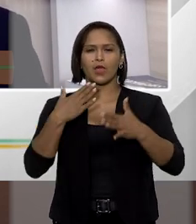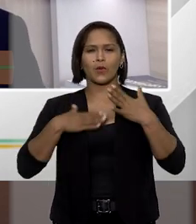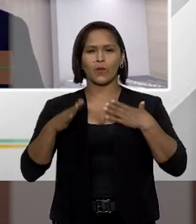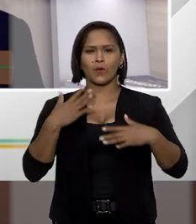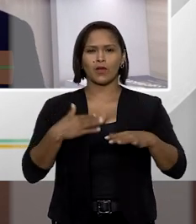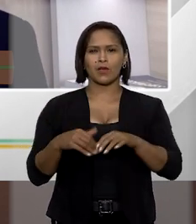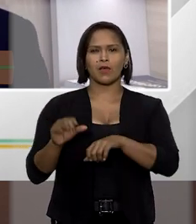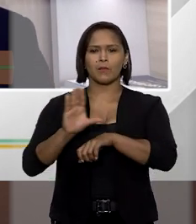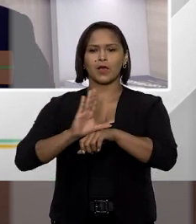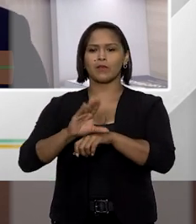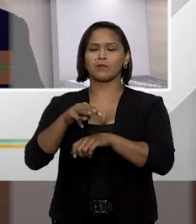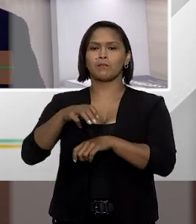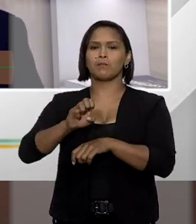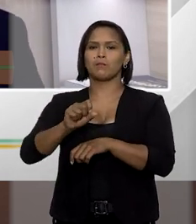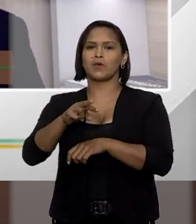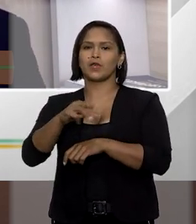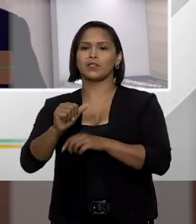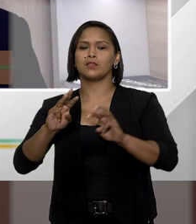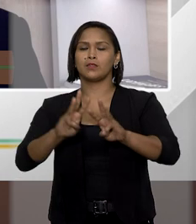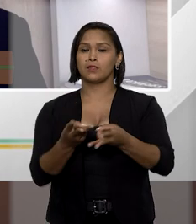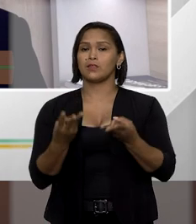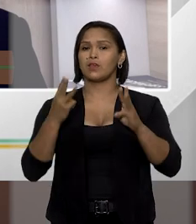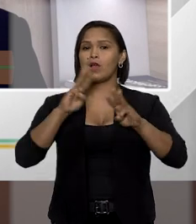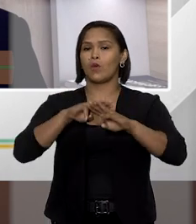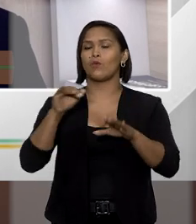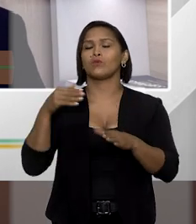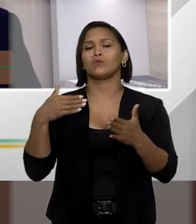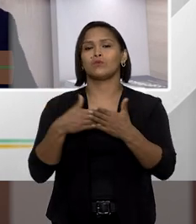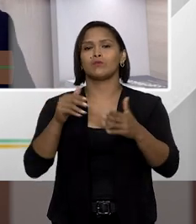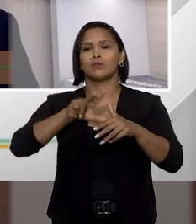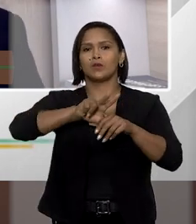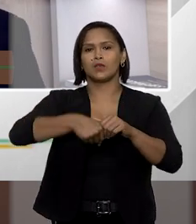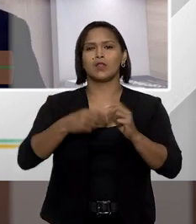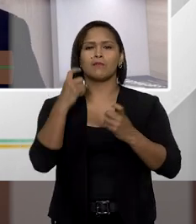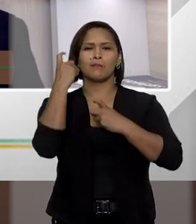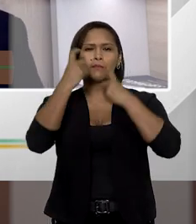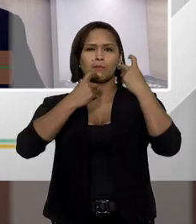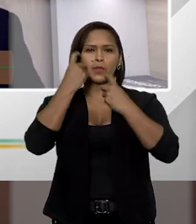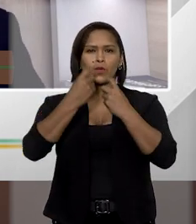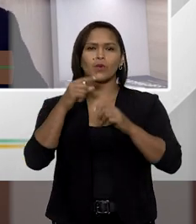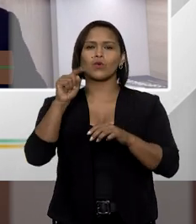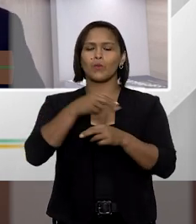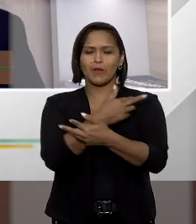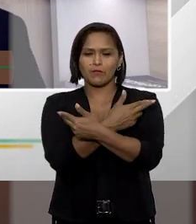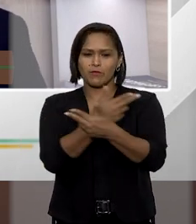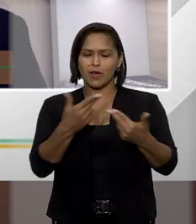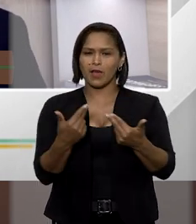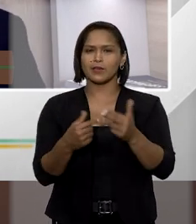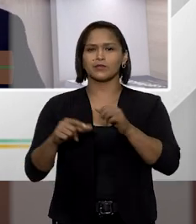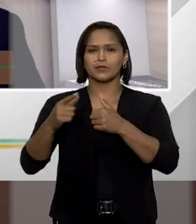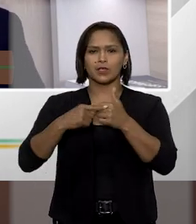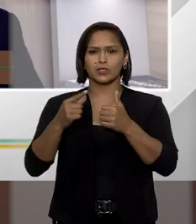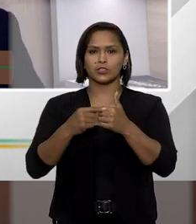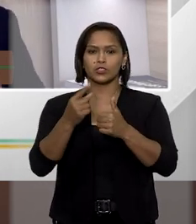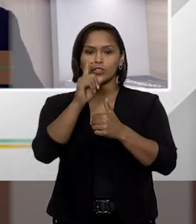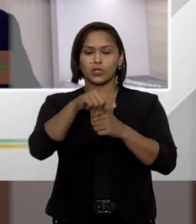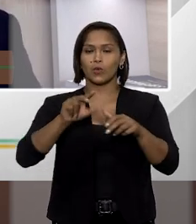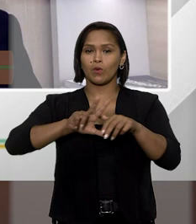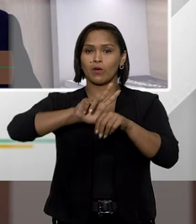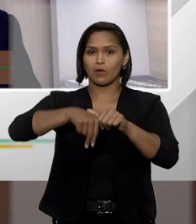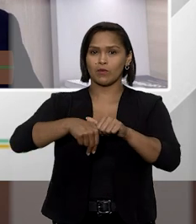calma a Convenção de Mérida, a Convenção da ONU de Combate à Corrupção, ela se preocupa em diversos artigos